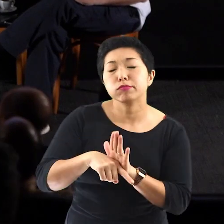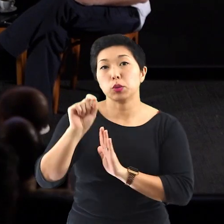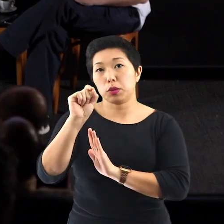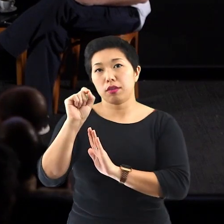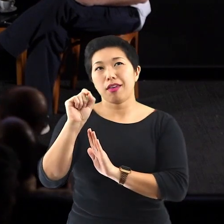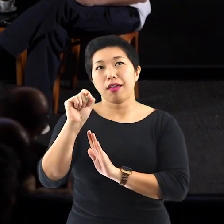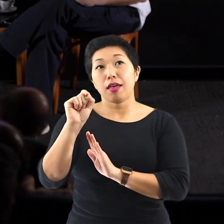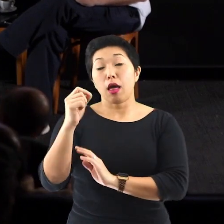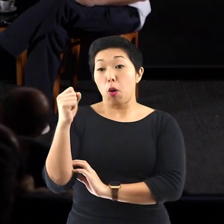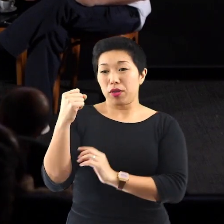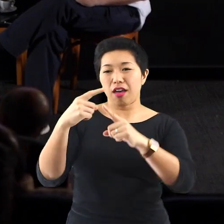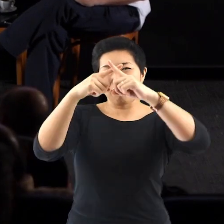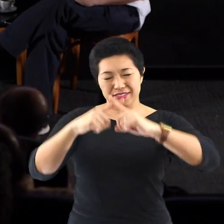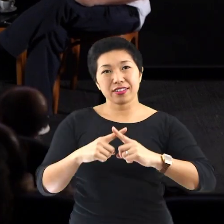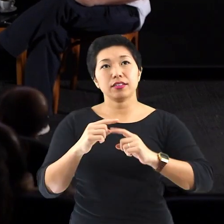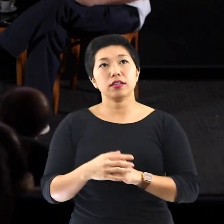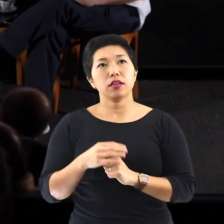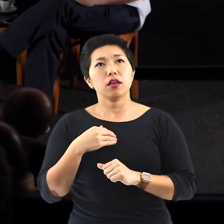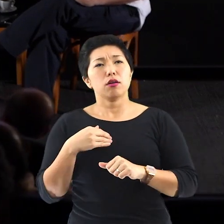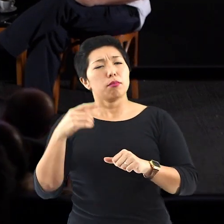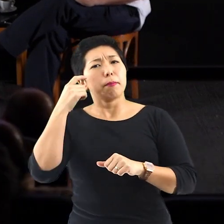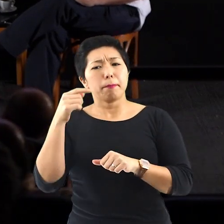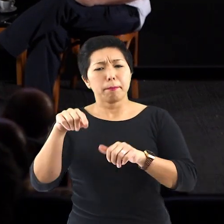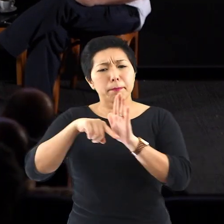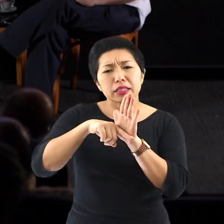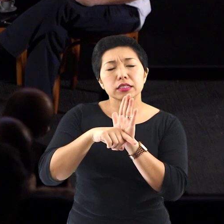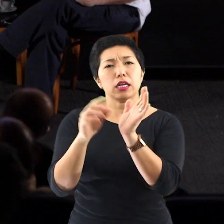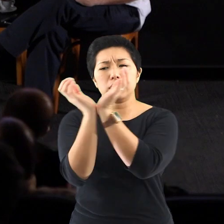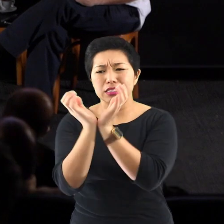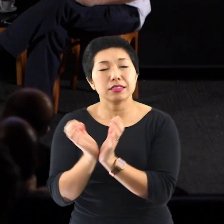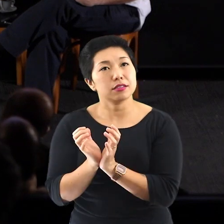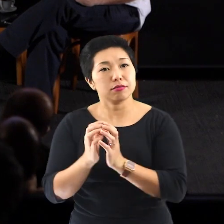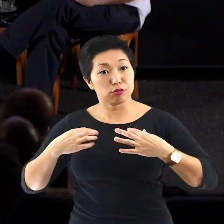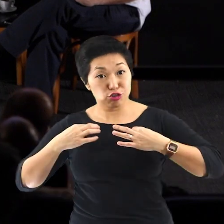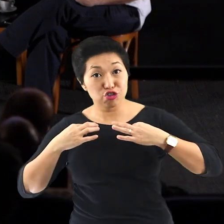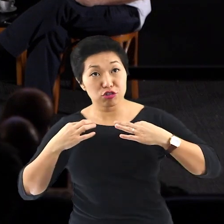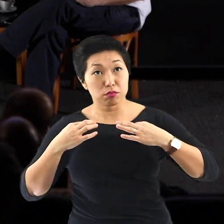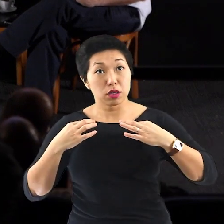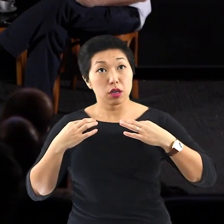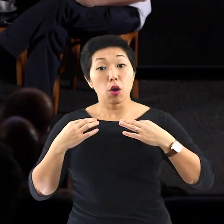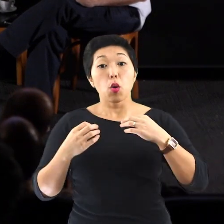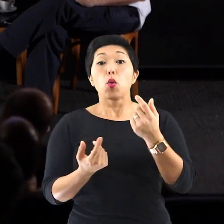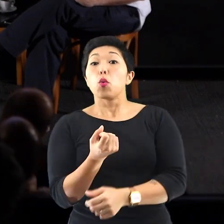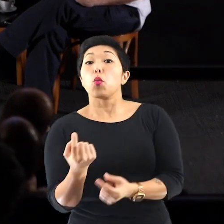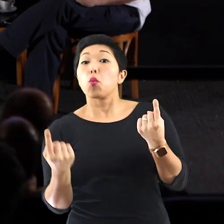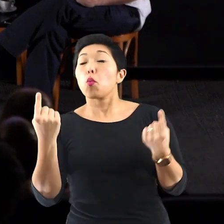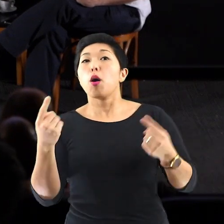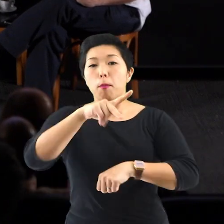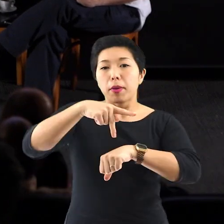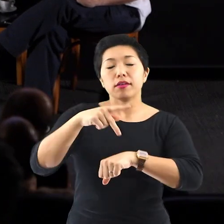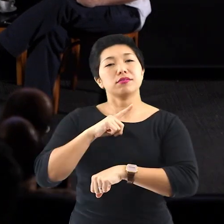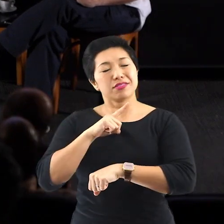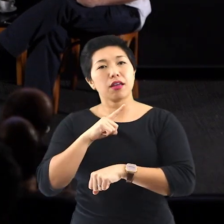nas oitavas de final de quais os times, peguei todos os times, quais daqueles países tinham programas de renda básica.